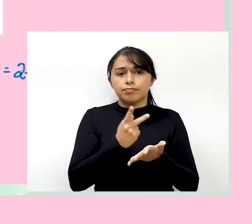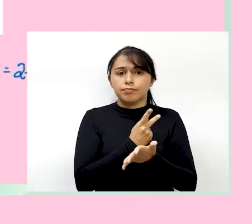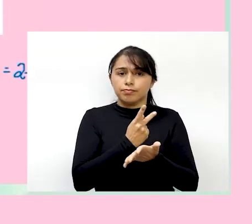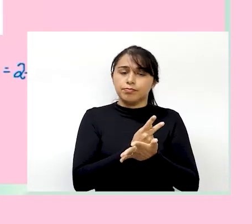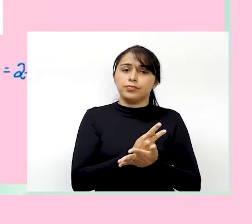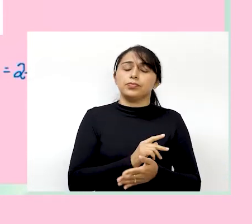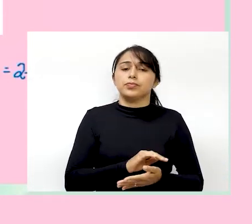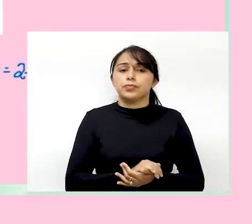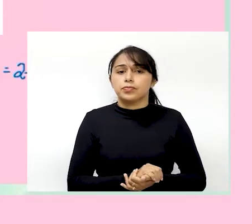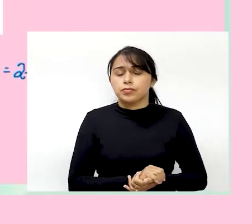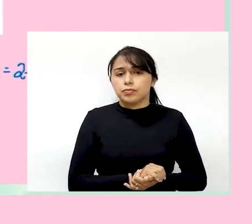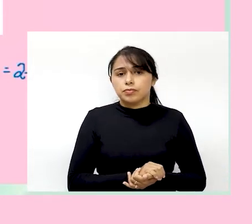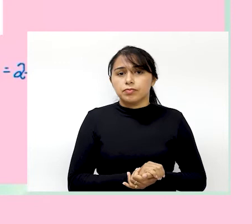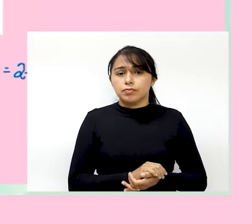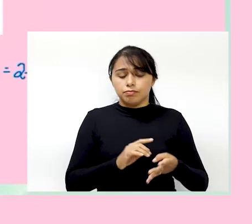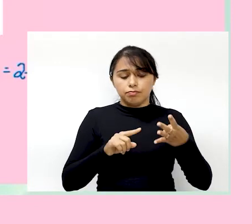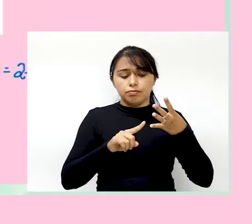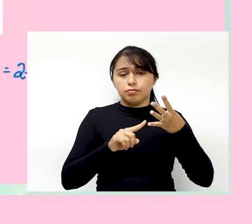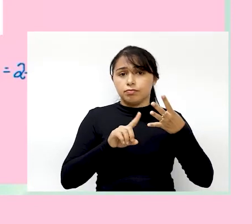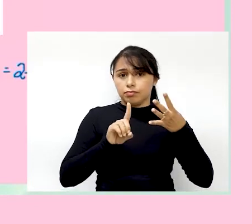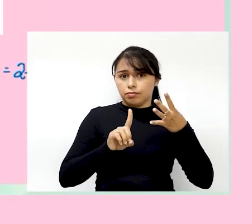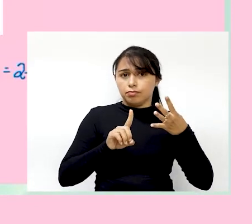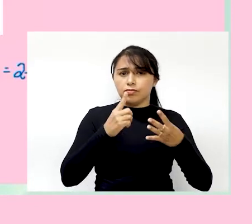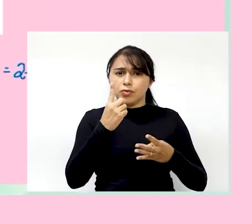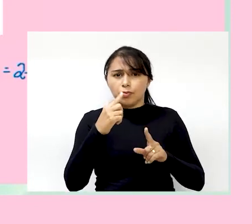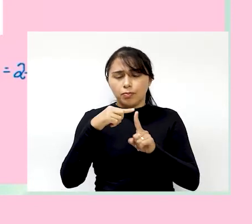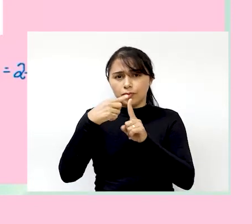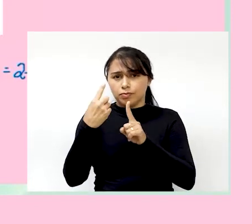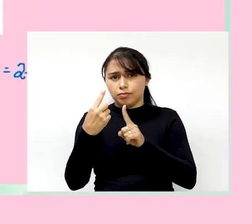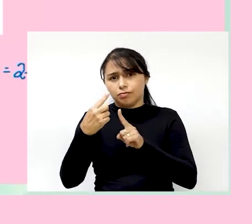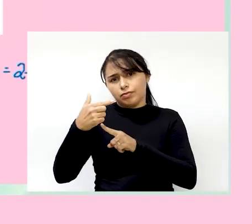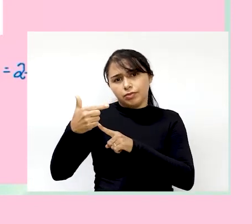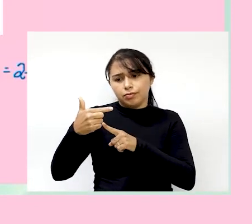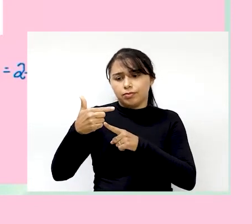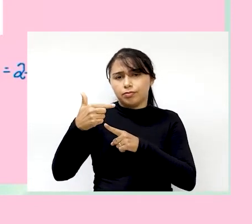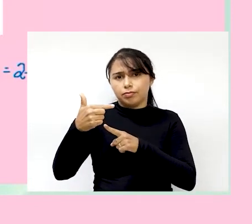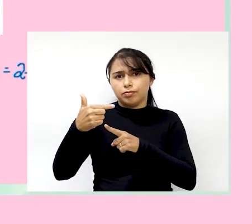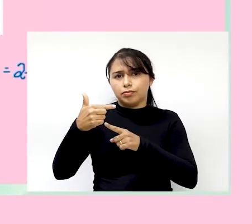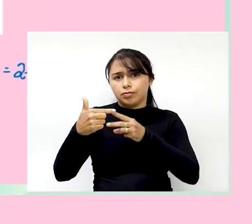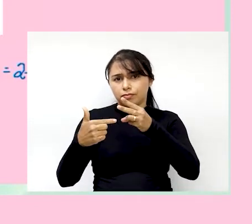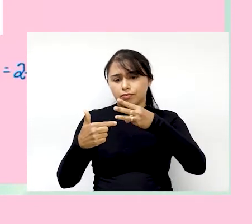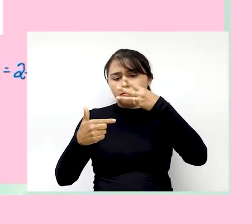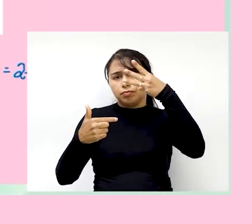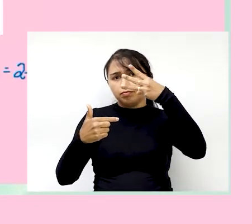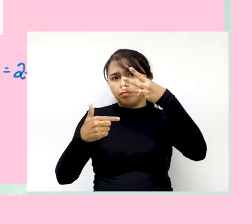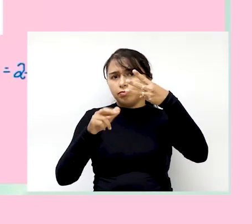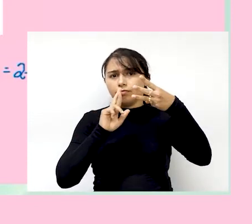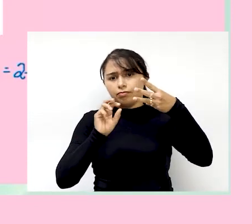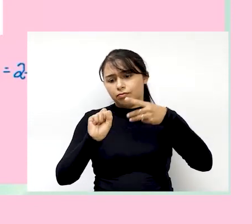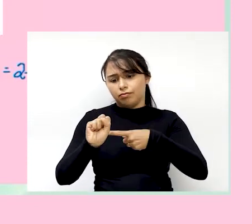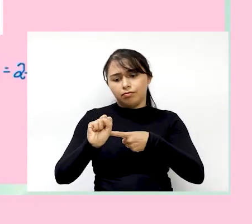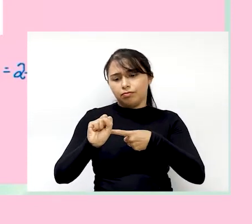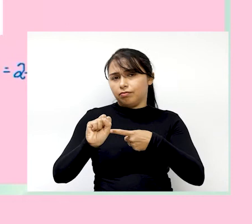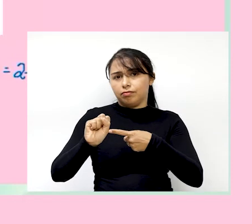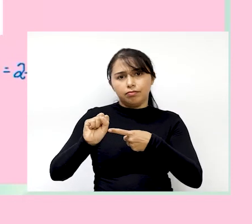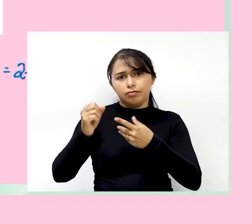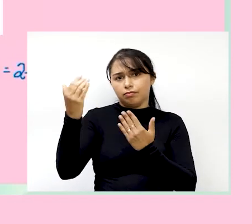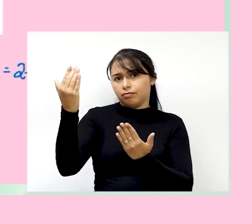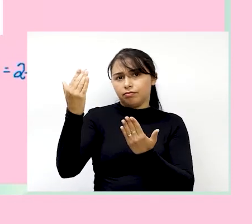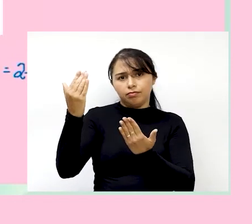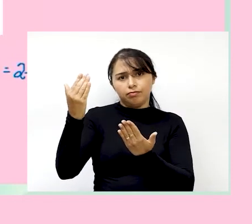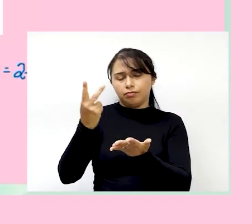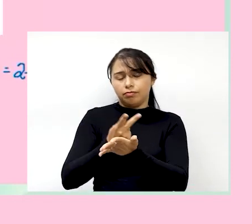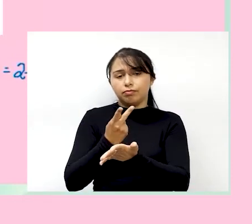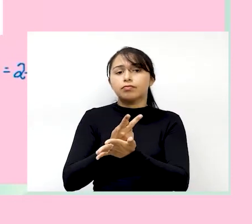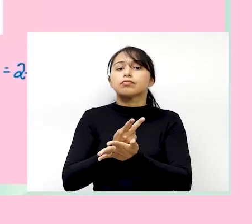figura 1. E aqui na letra D eu tenho 1 mais 1 dá 2 e 2 elevado à terceira é 8, né? E teria que dar